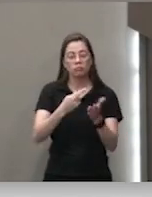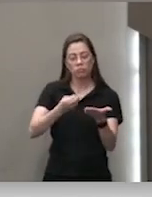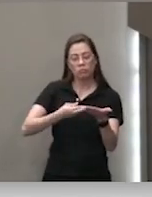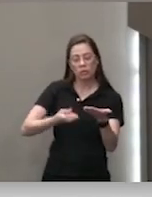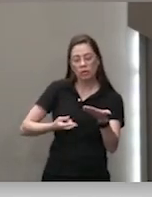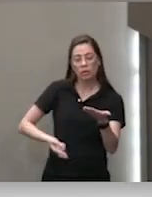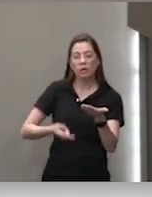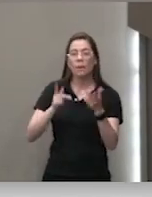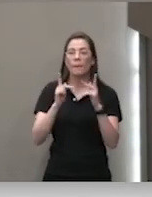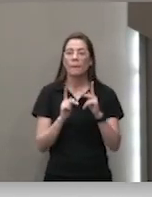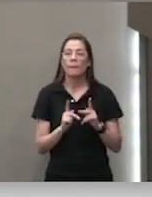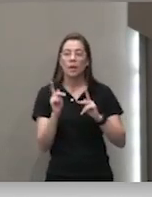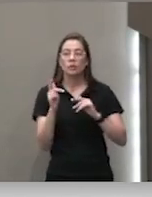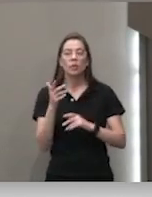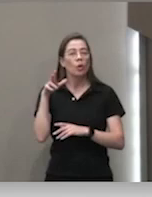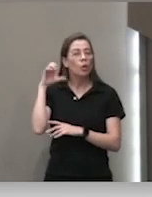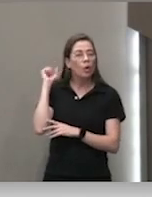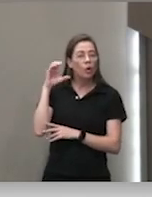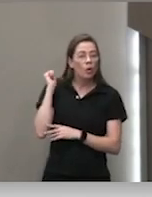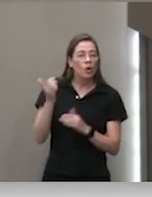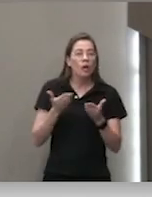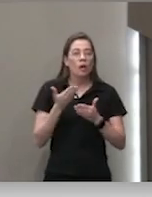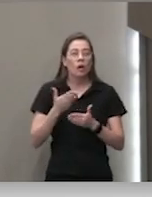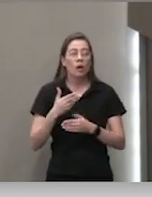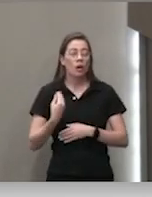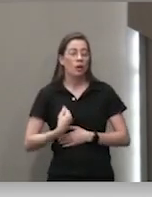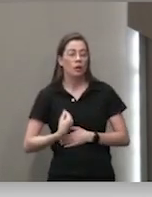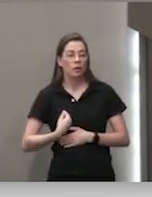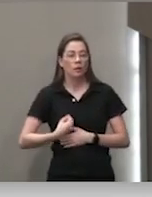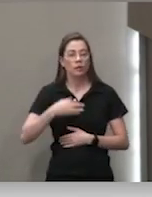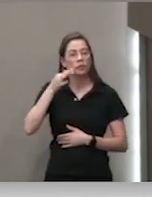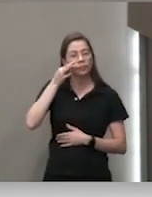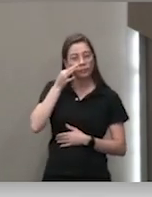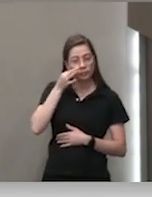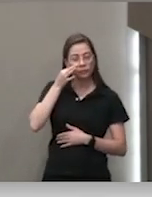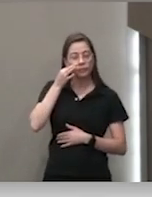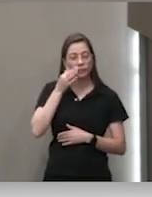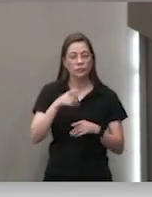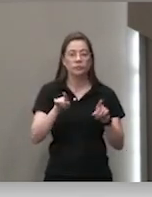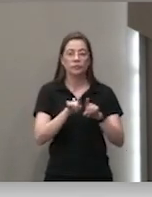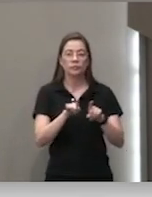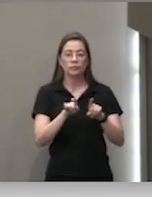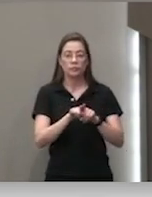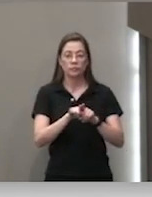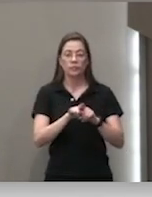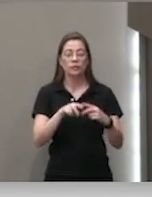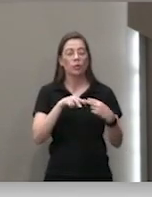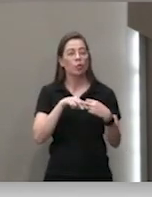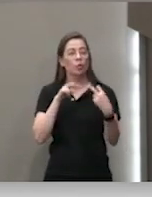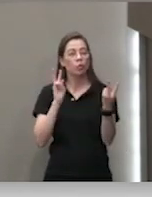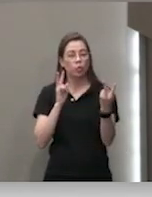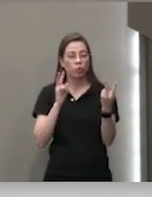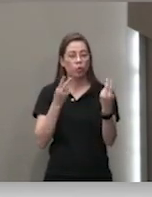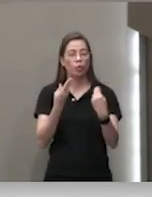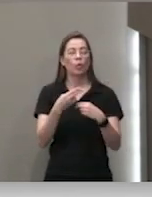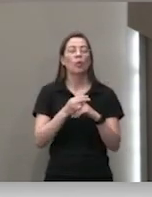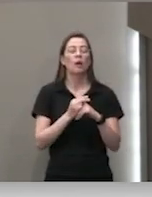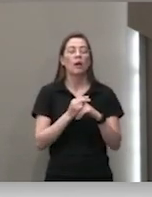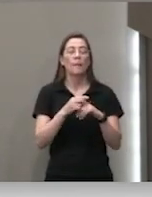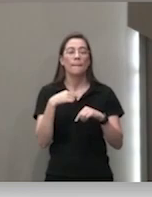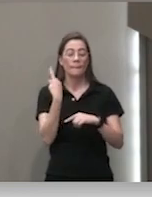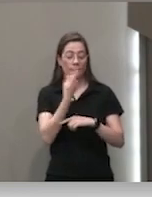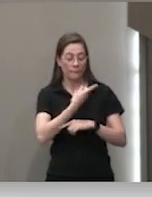que as pessoas que possam escutar agora presencialmente, ou amanhã ou depois, através dos canais das mídias, que de fato